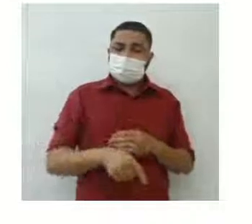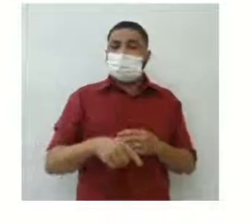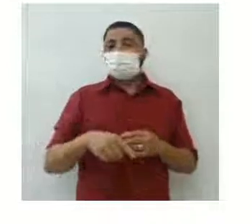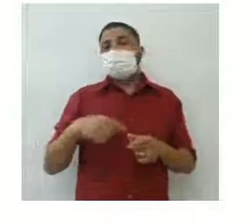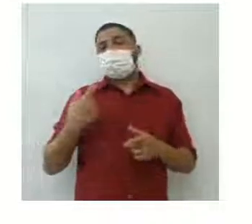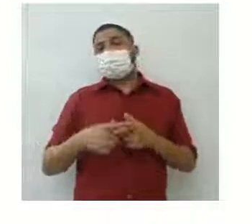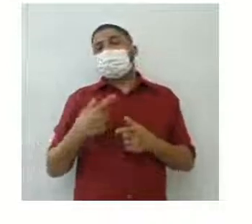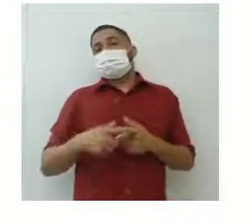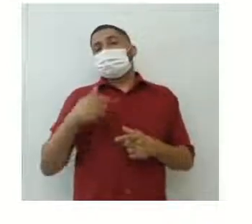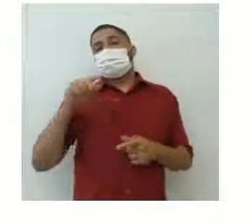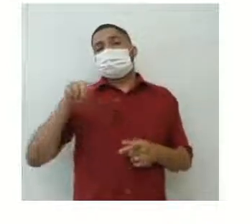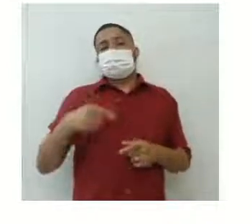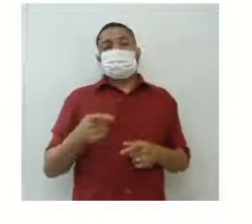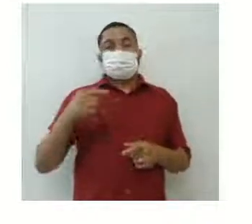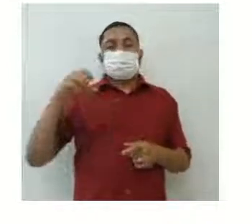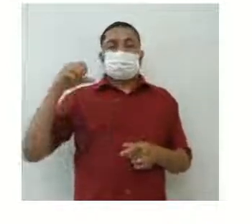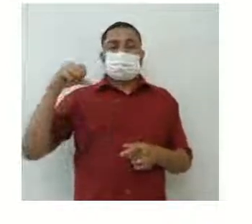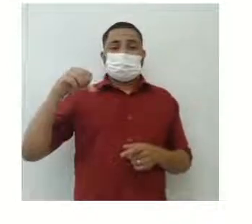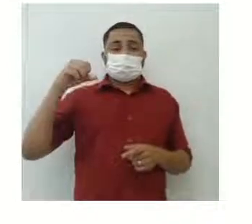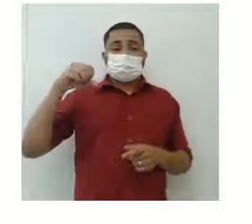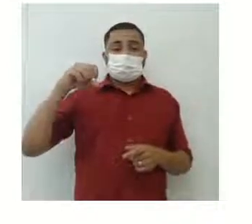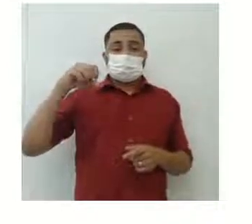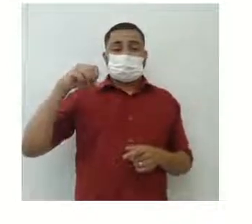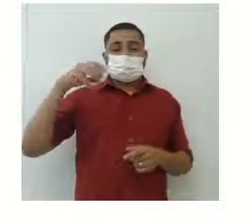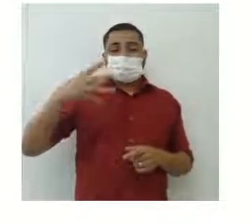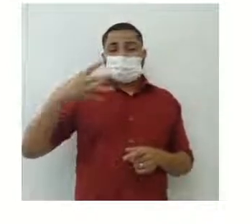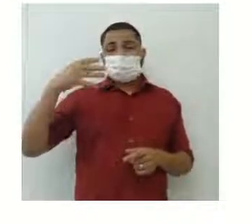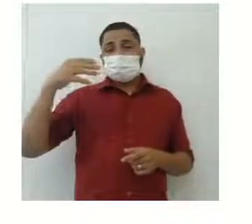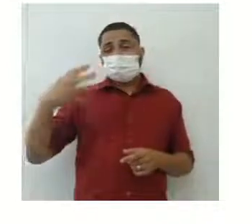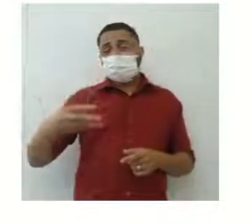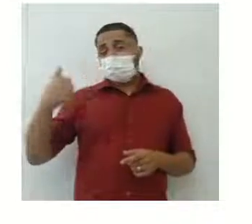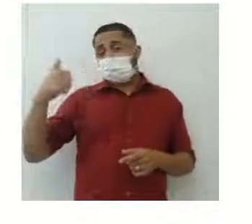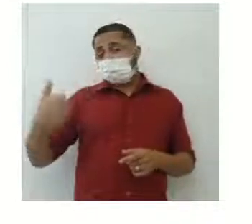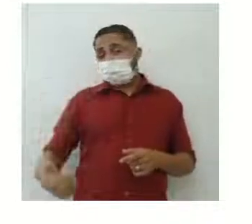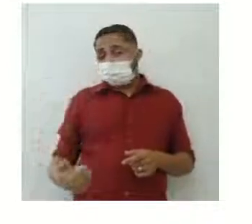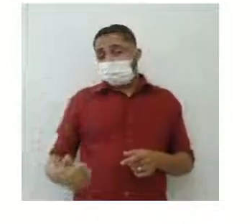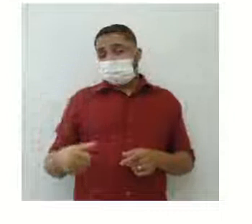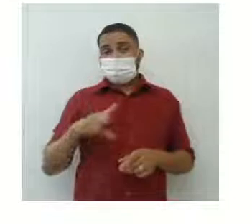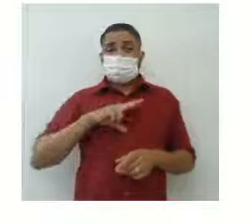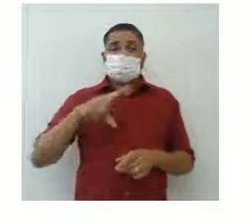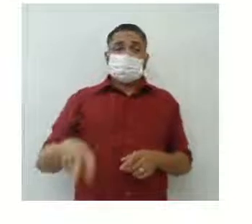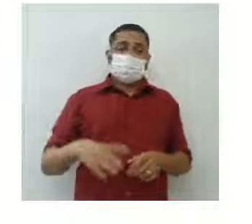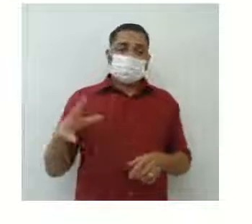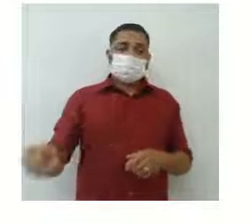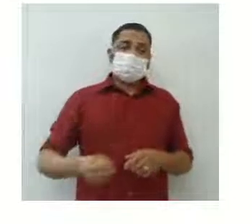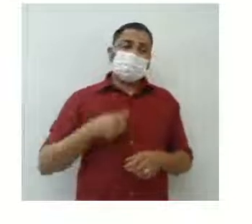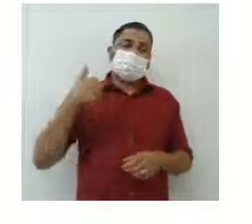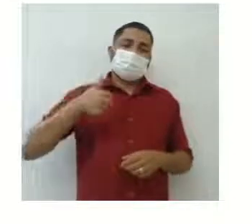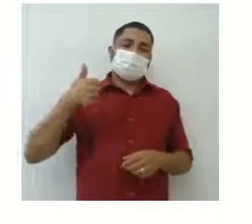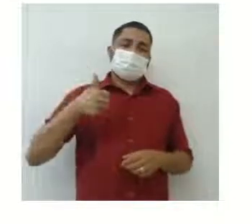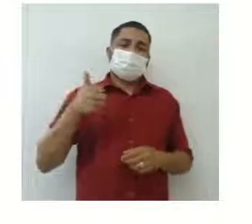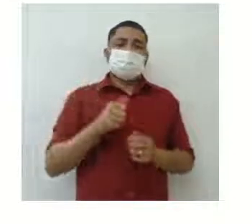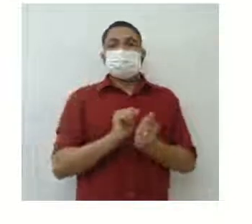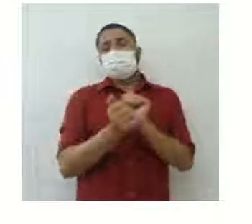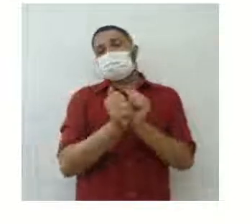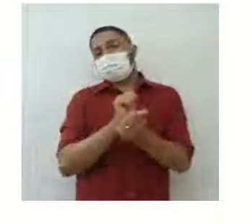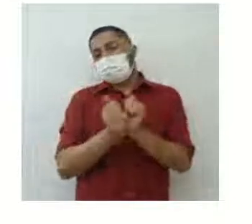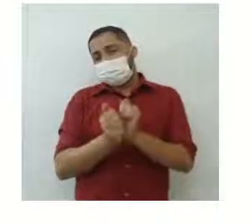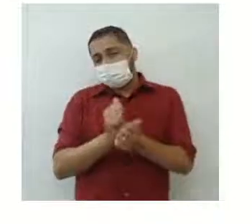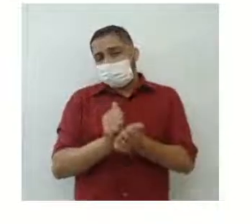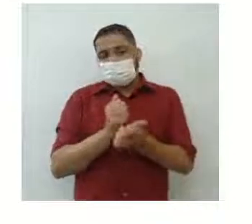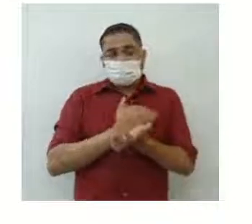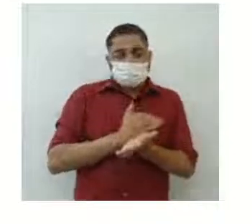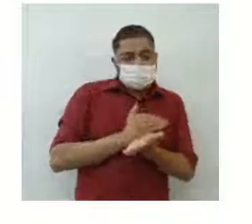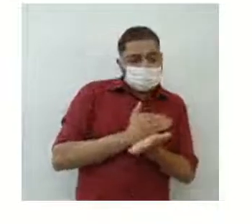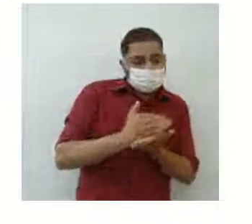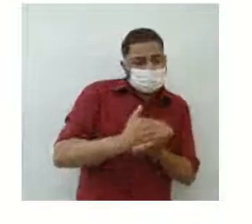em 1441, Portugal já havia capturado os primeiros escravizados da África. Então, quando